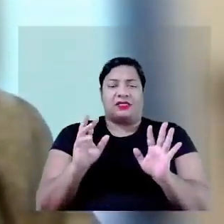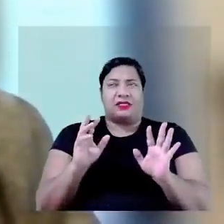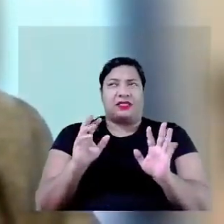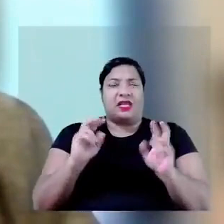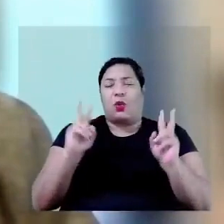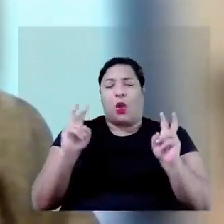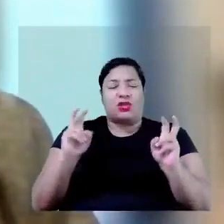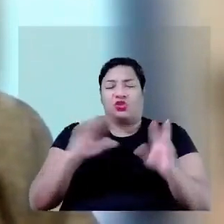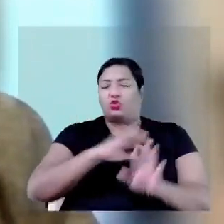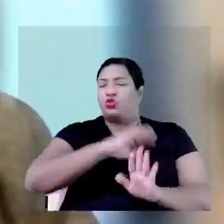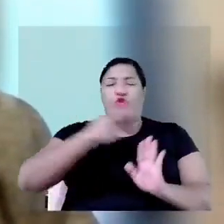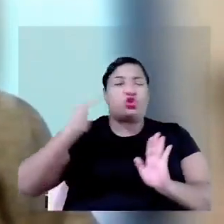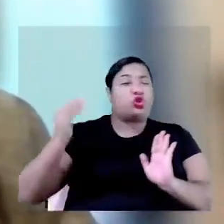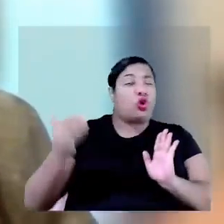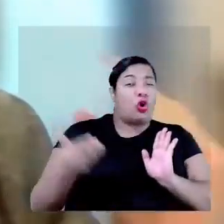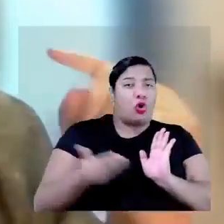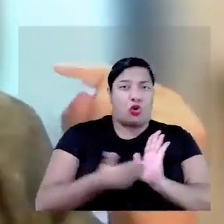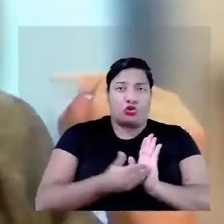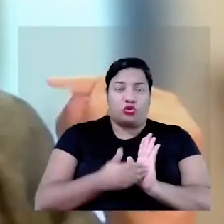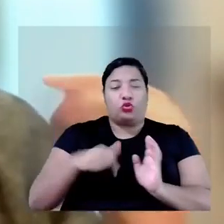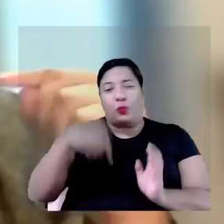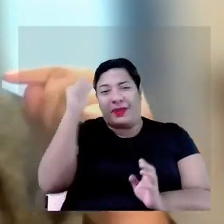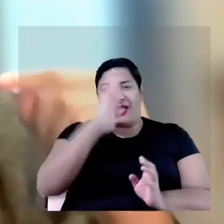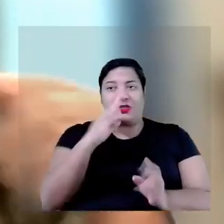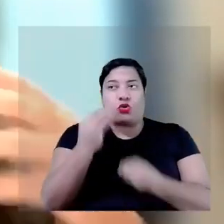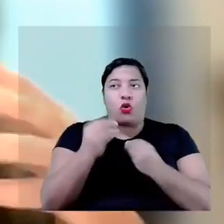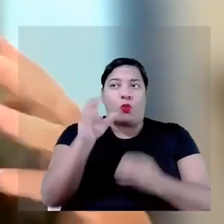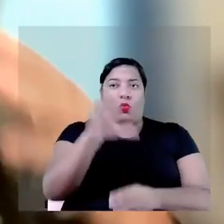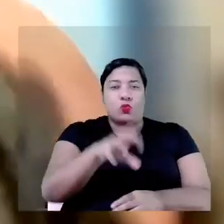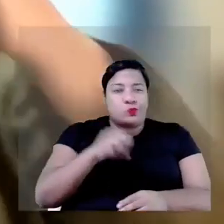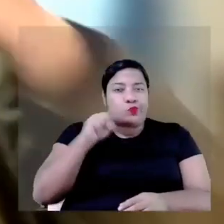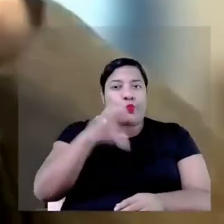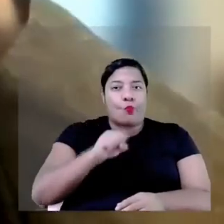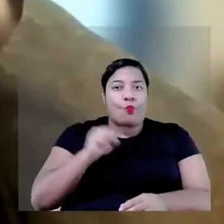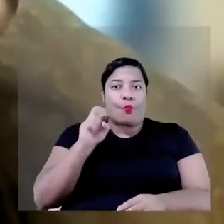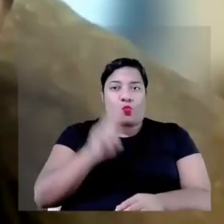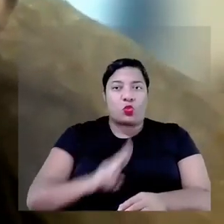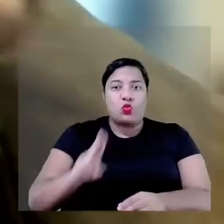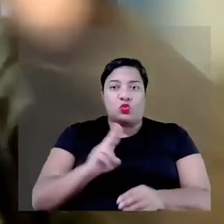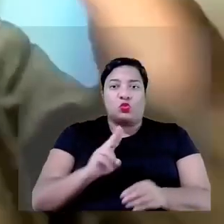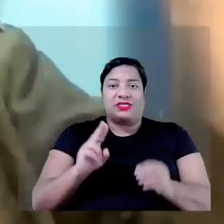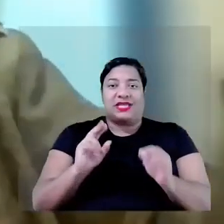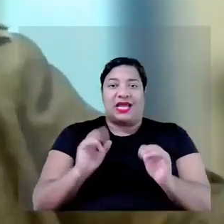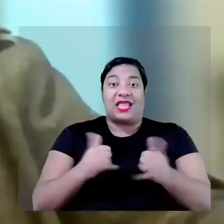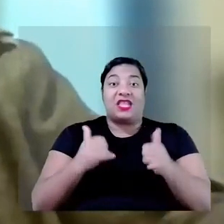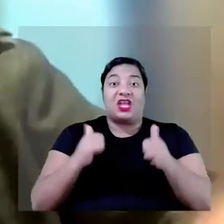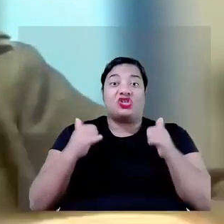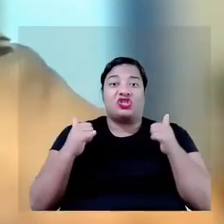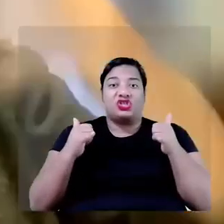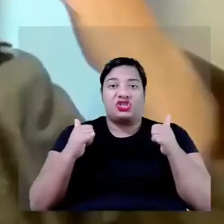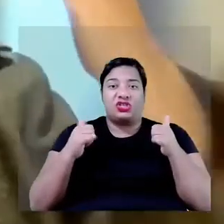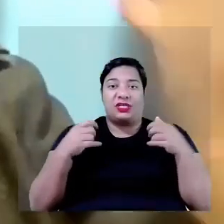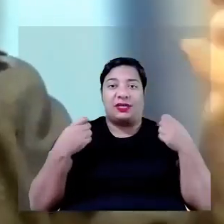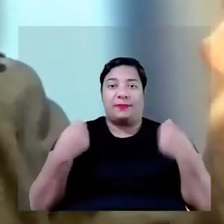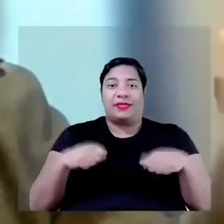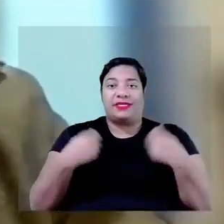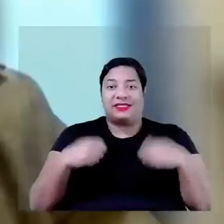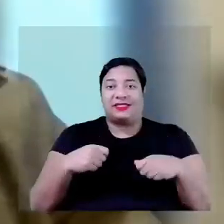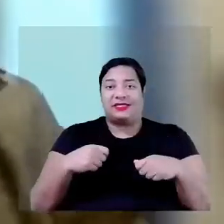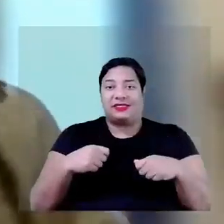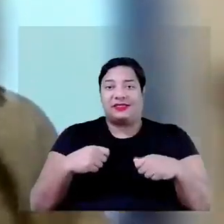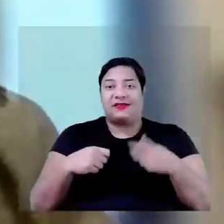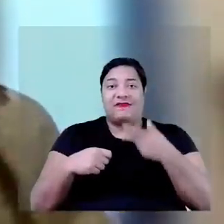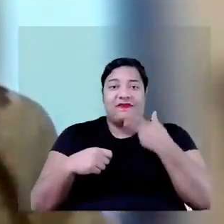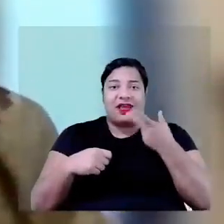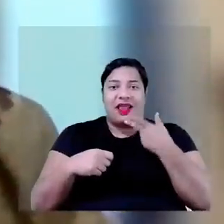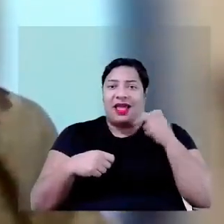Brasil e chamando a atenção para assim, não tem adjetivo para dizer a burrice